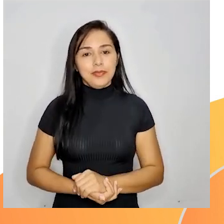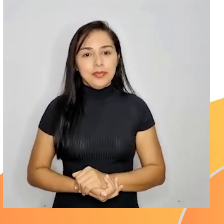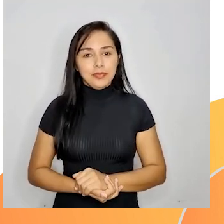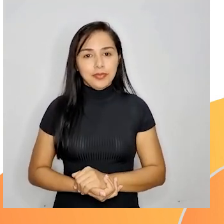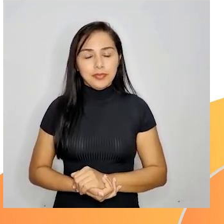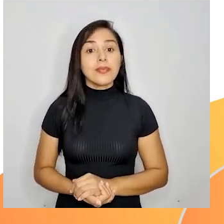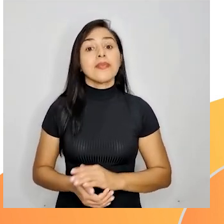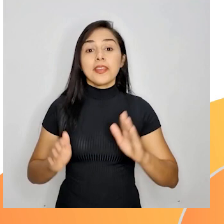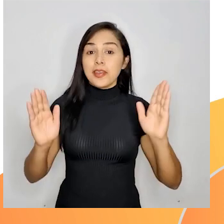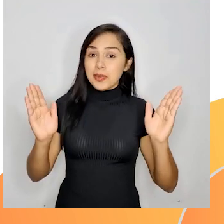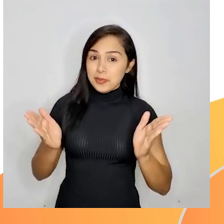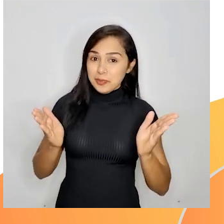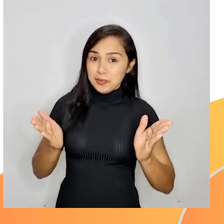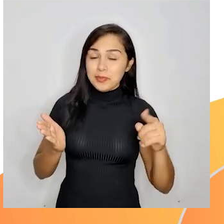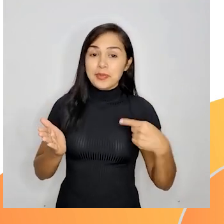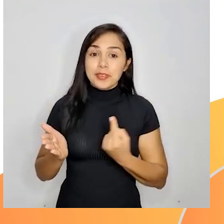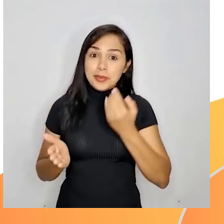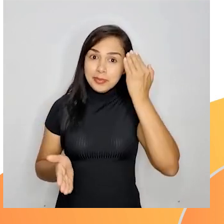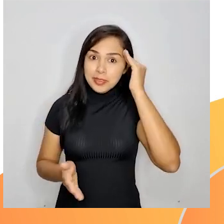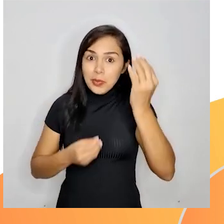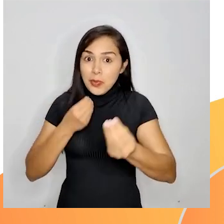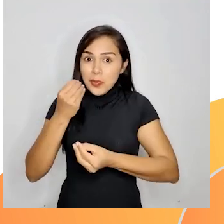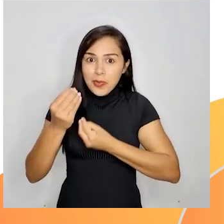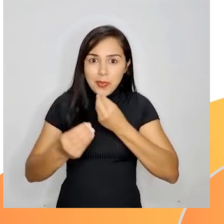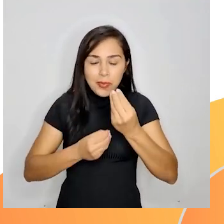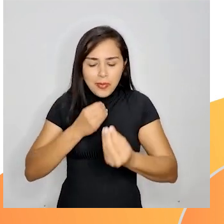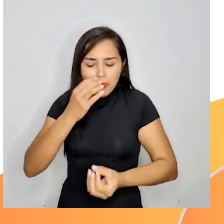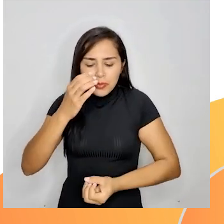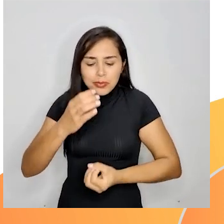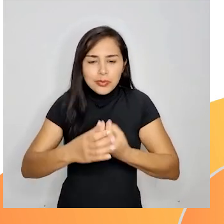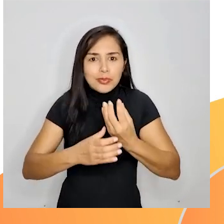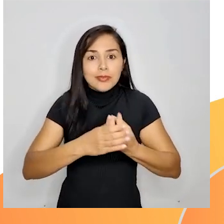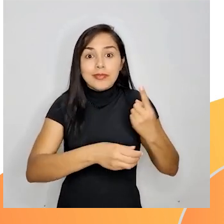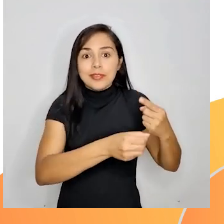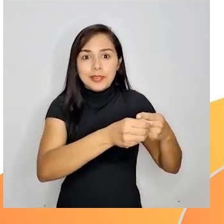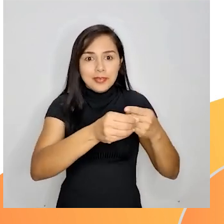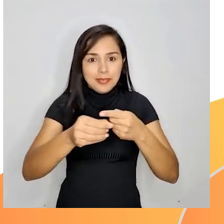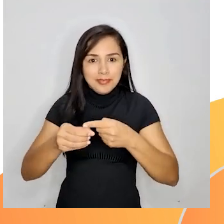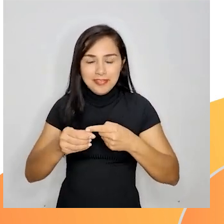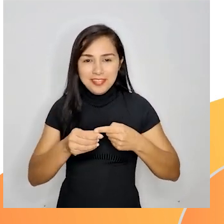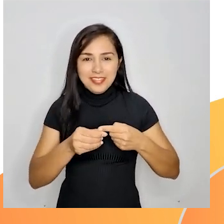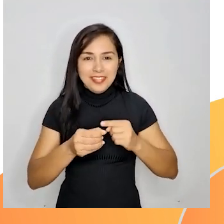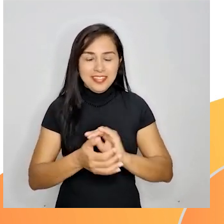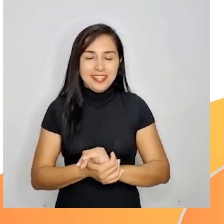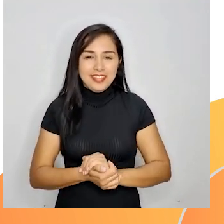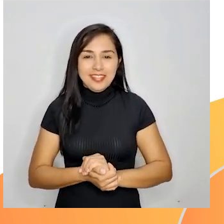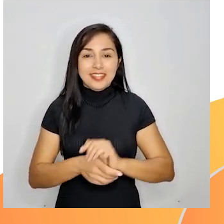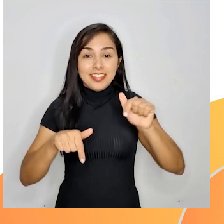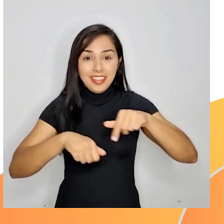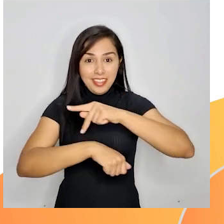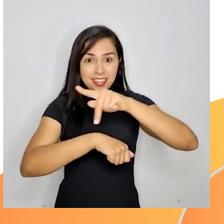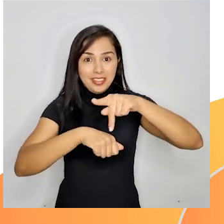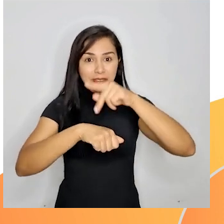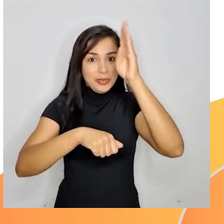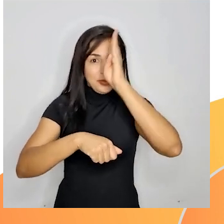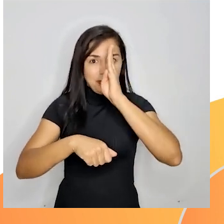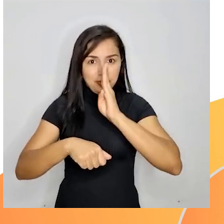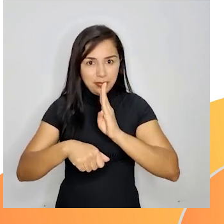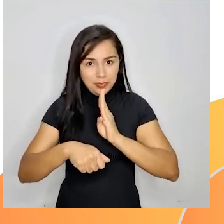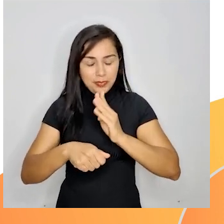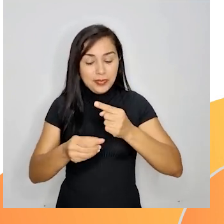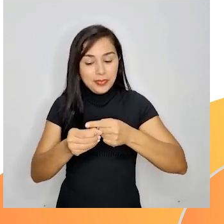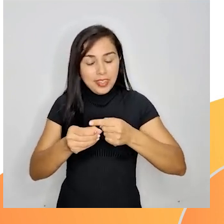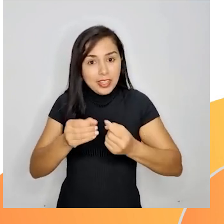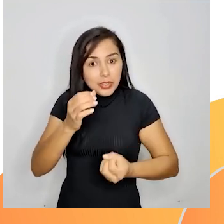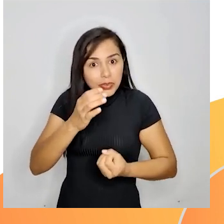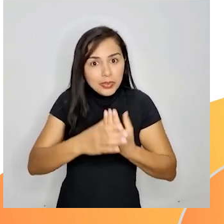Agora a gente vai entender um pouquinho da história da construção das cidades, tá bom? As cidades no Brasil, elas se desenvolveram